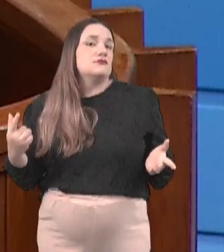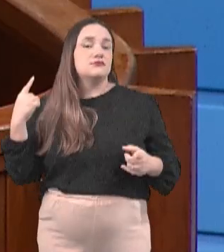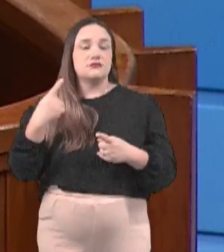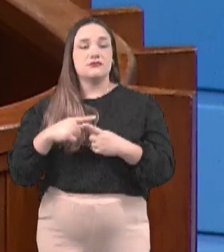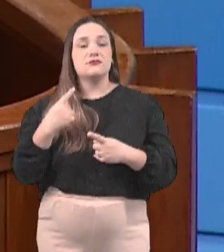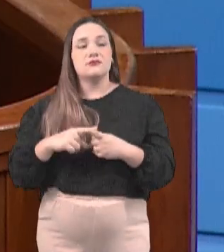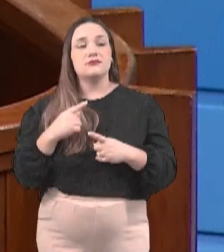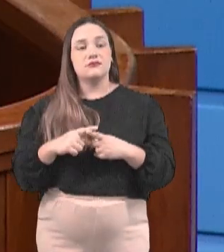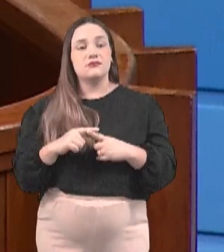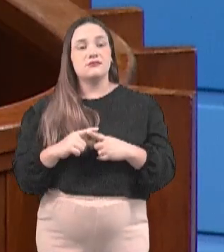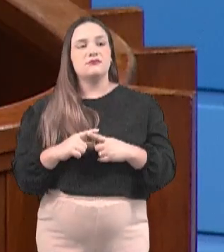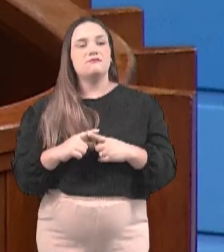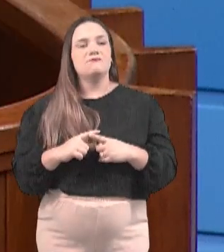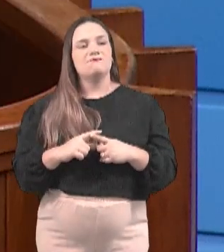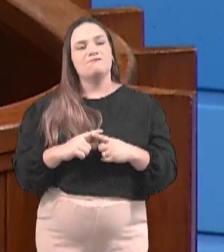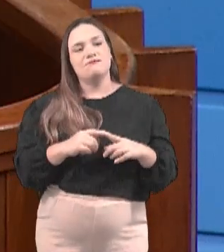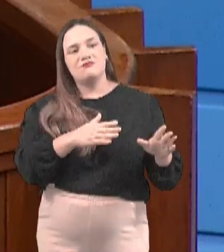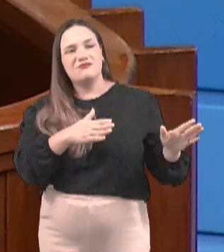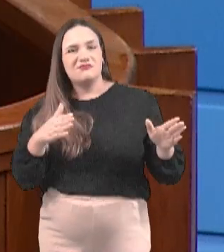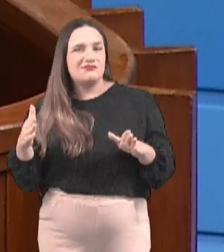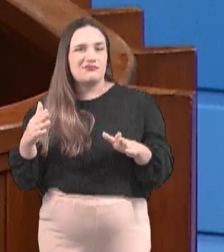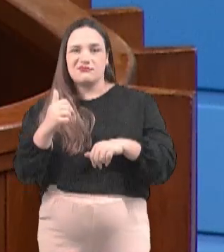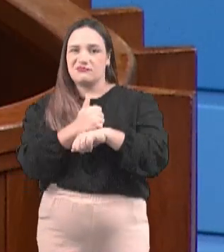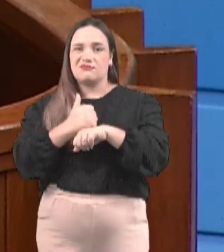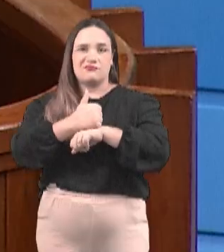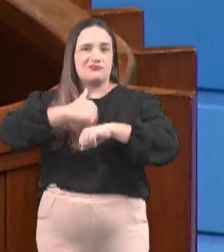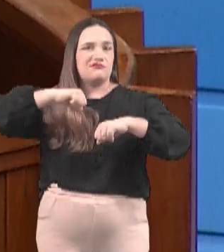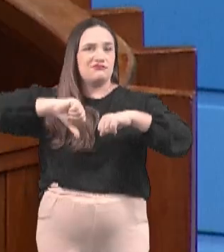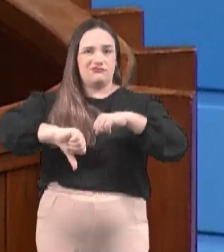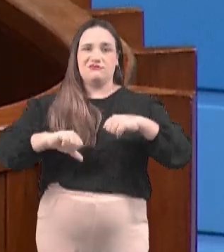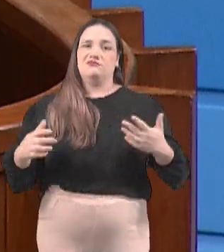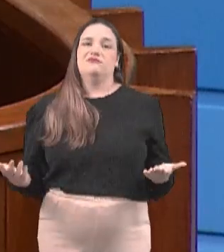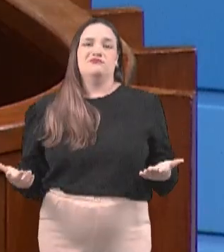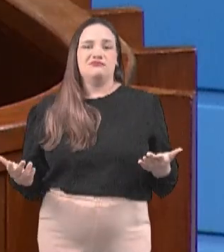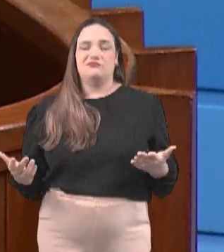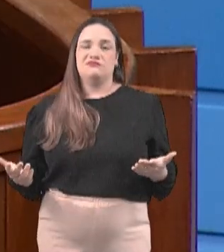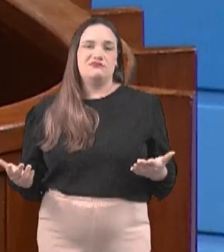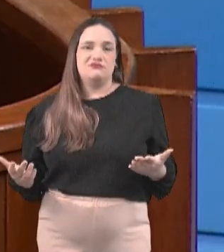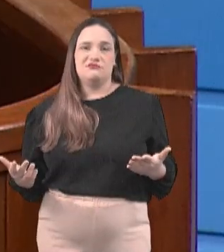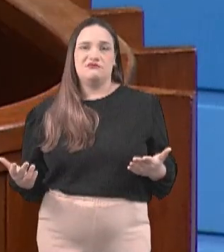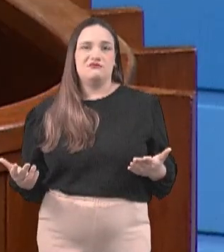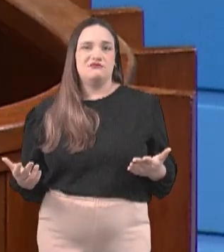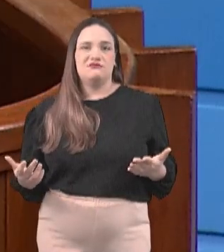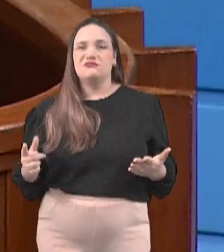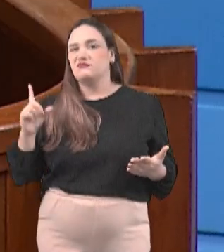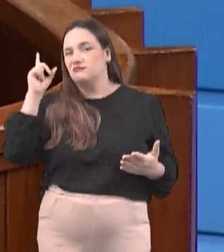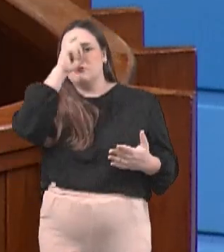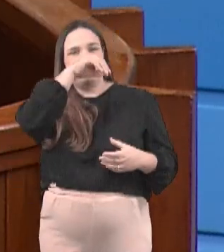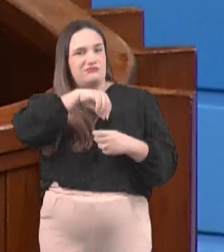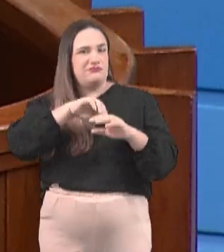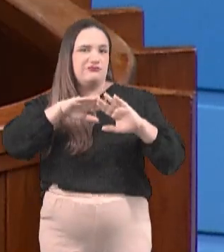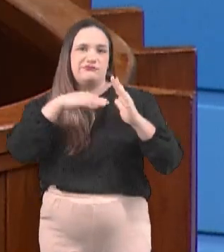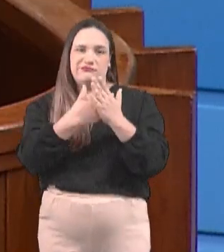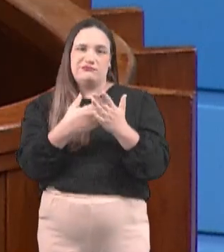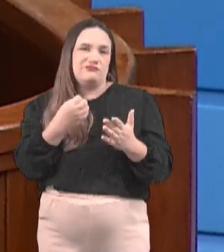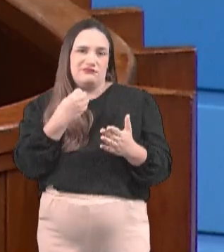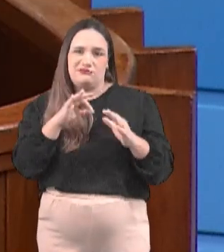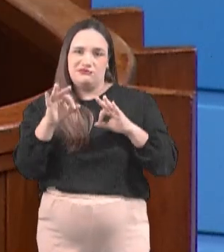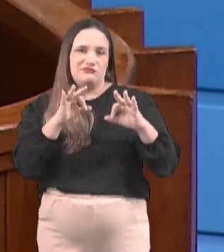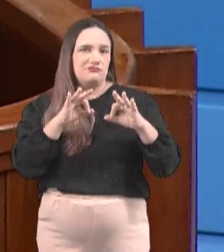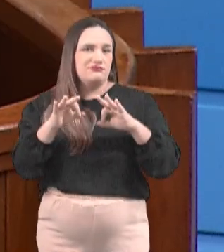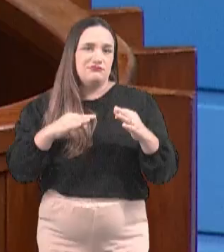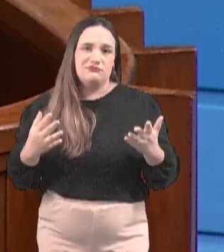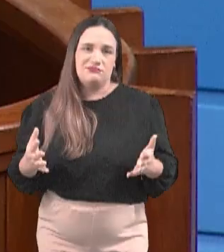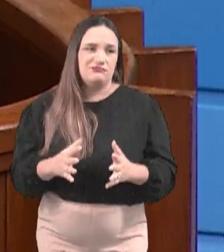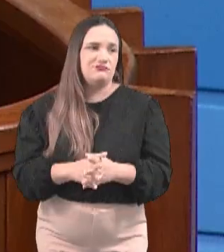esse processo tem sido de péssima qualidade e de dificuldade dentro das escolas de